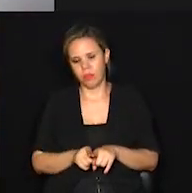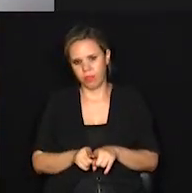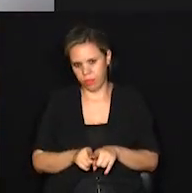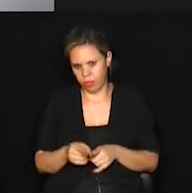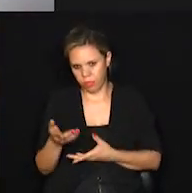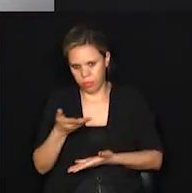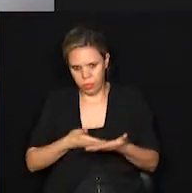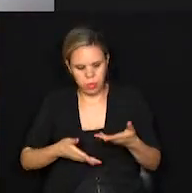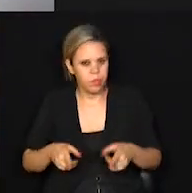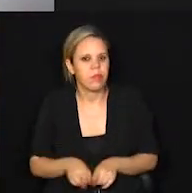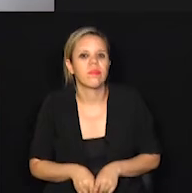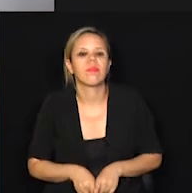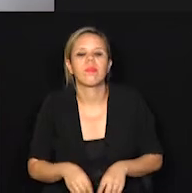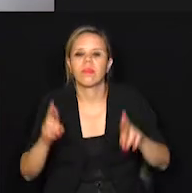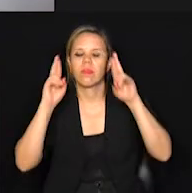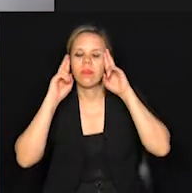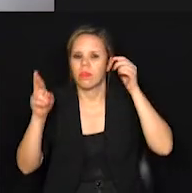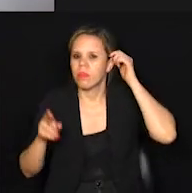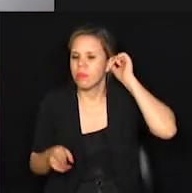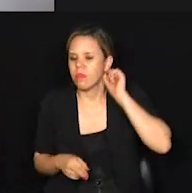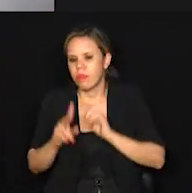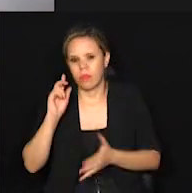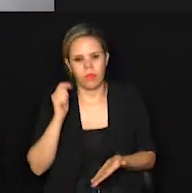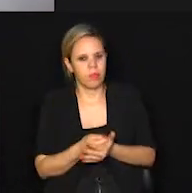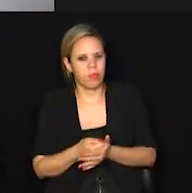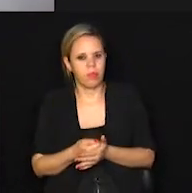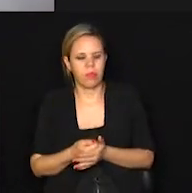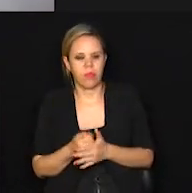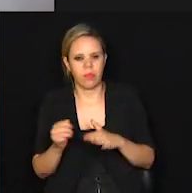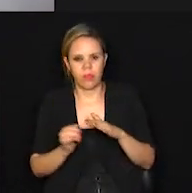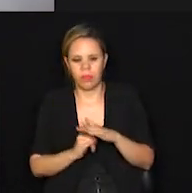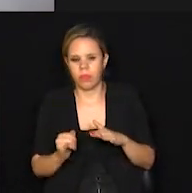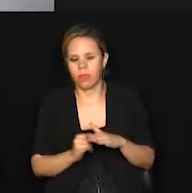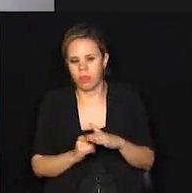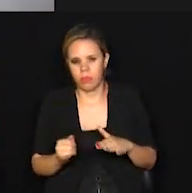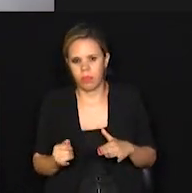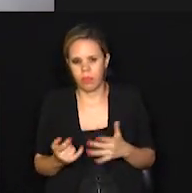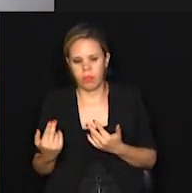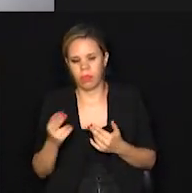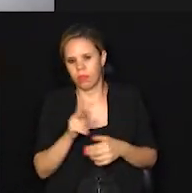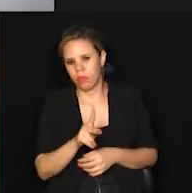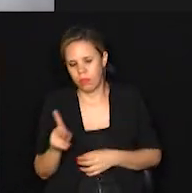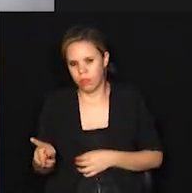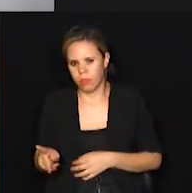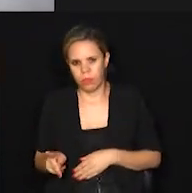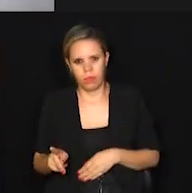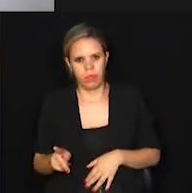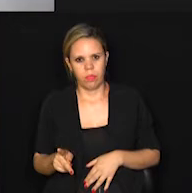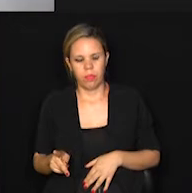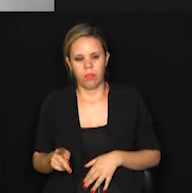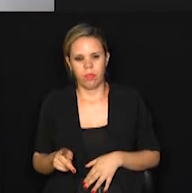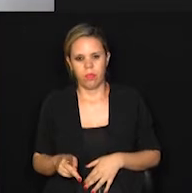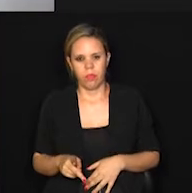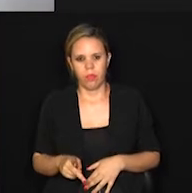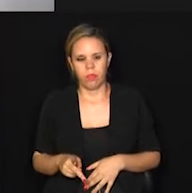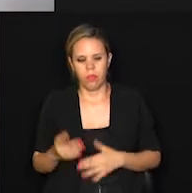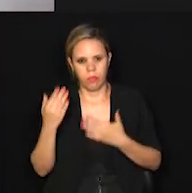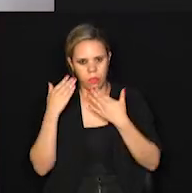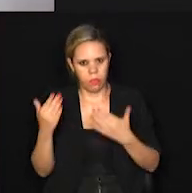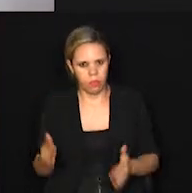ouvidas e que respeitem também as decisões das entidades, e assim como dos professores e professoras.